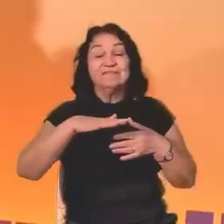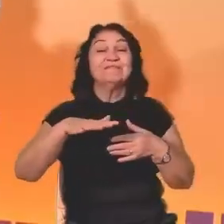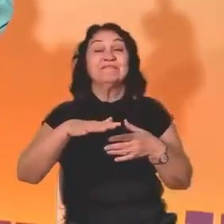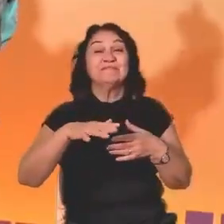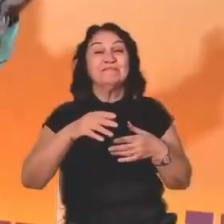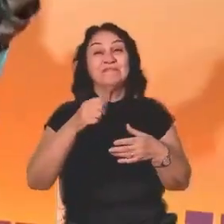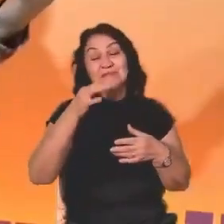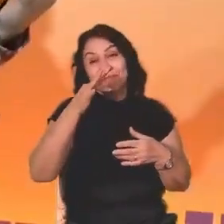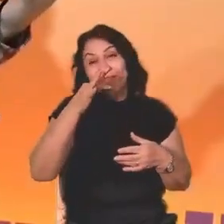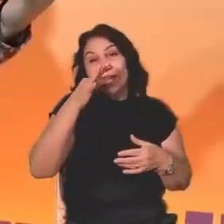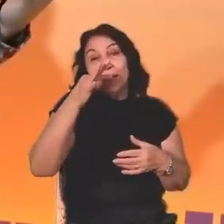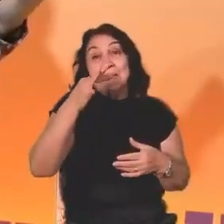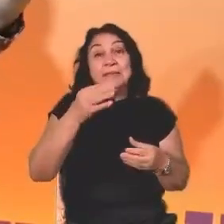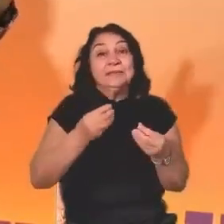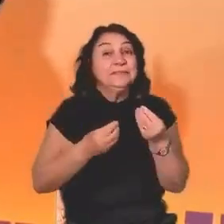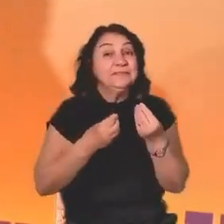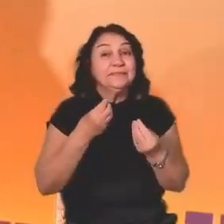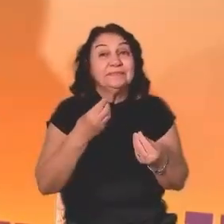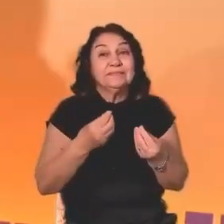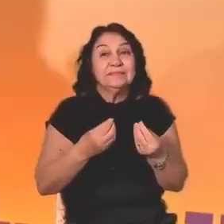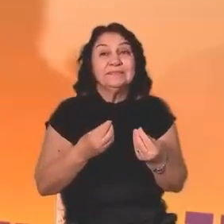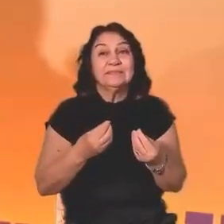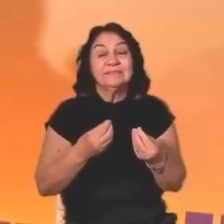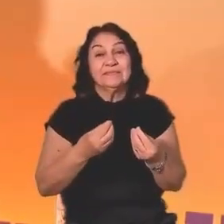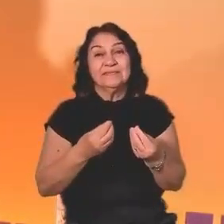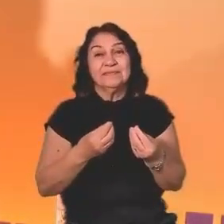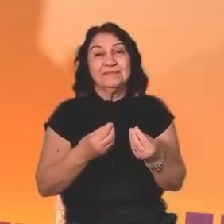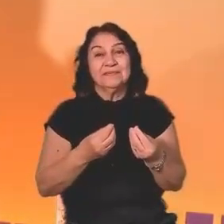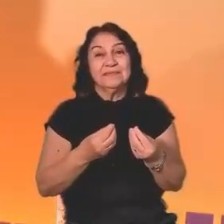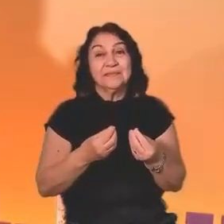pensando para o futuro, assim,